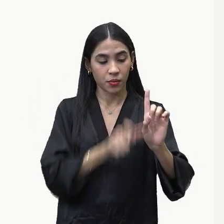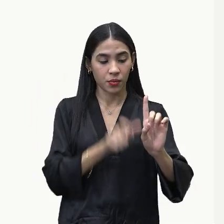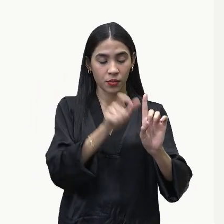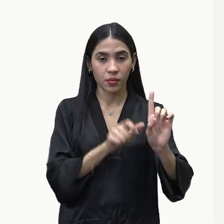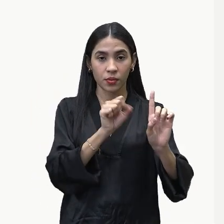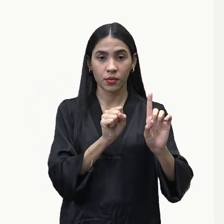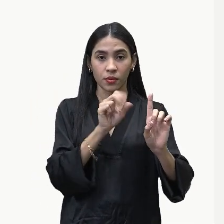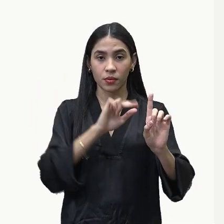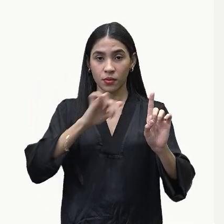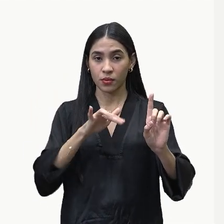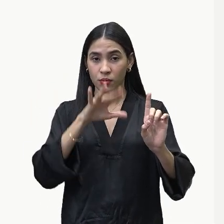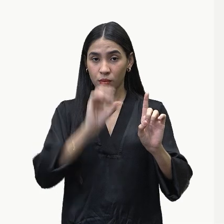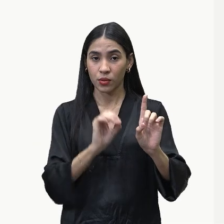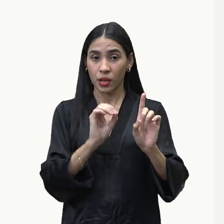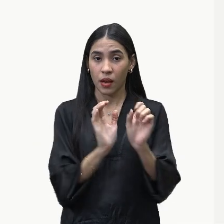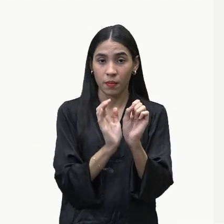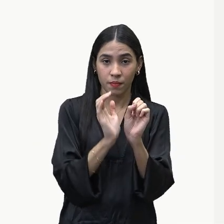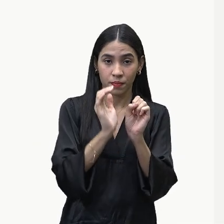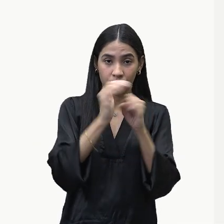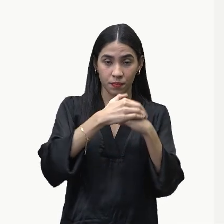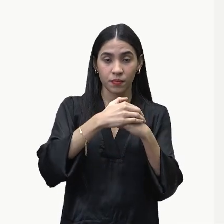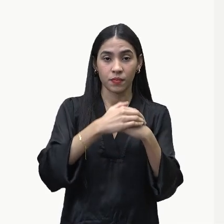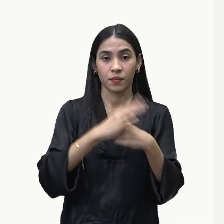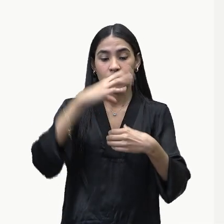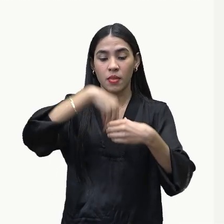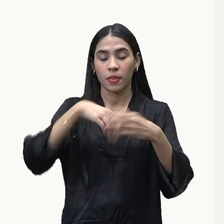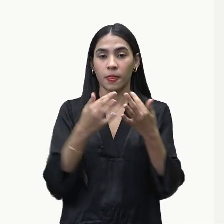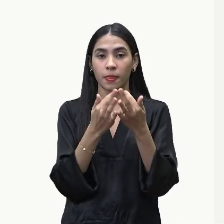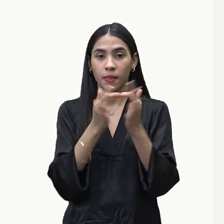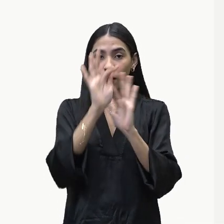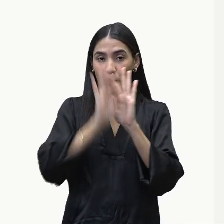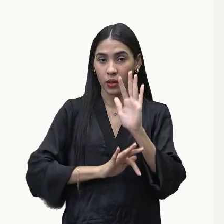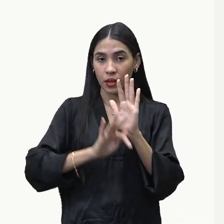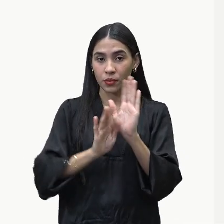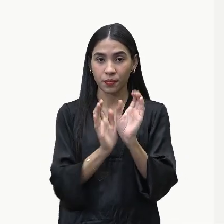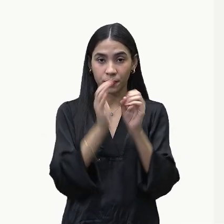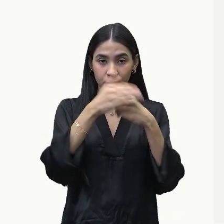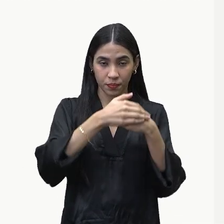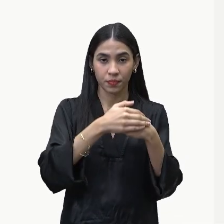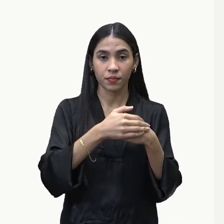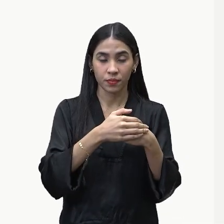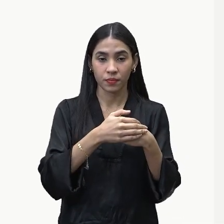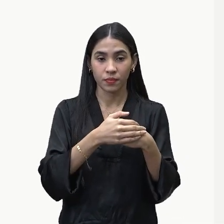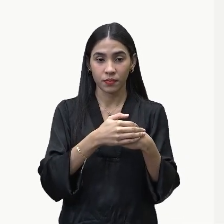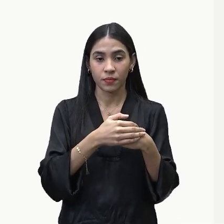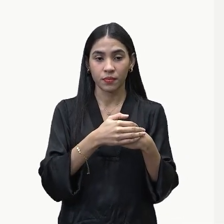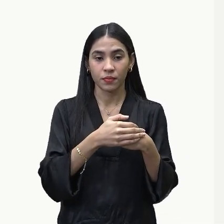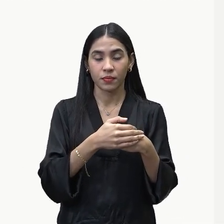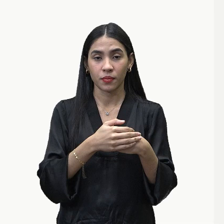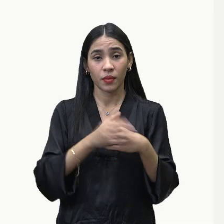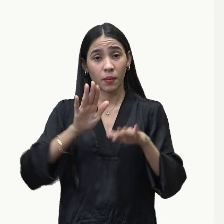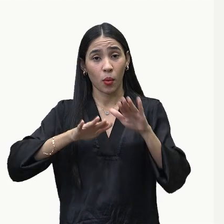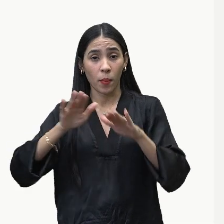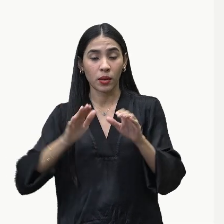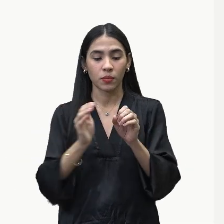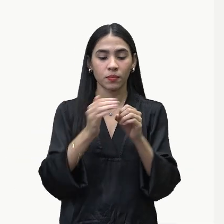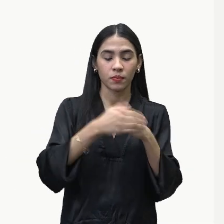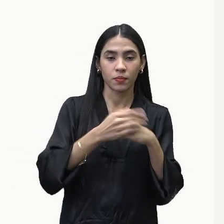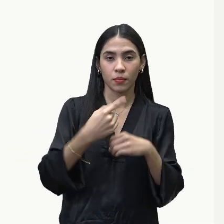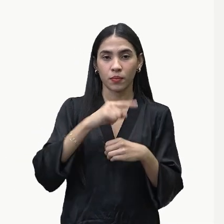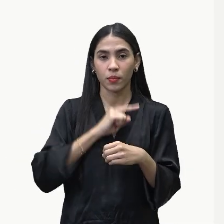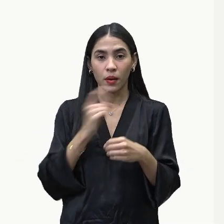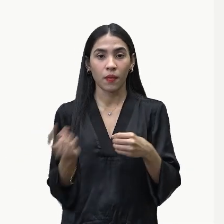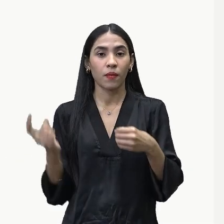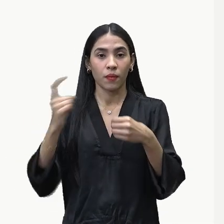ok? Que fica omitido, ou nesse caso, percebam que ele fica omitido em determinados momentos, mas a gente